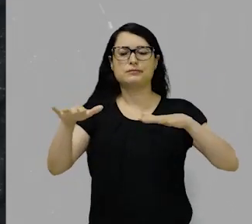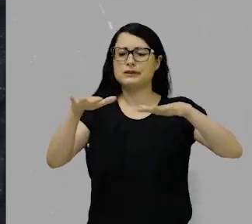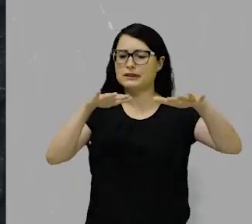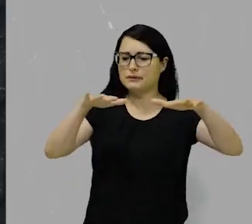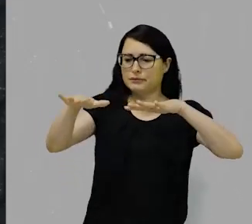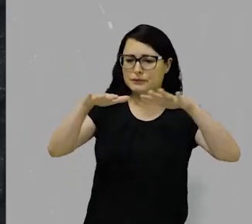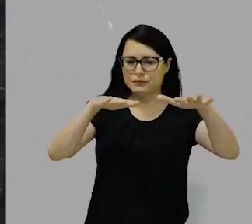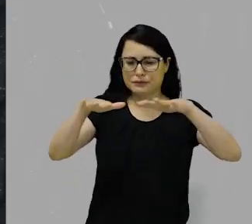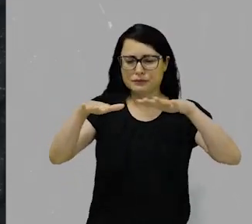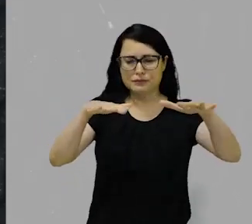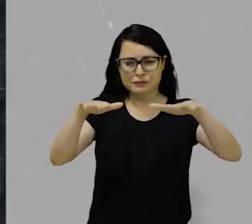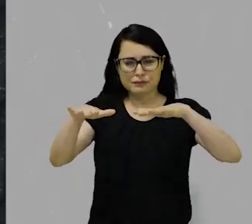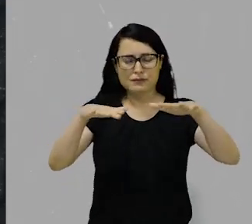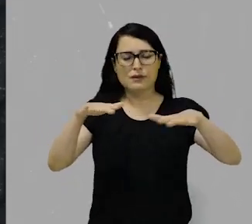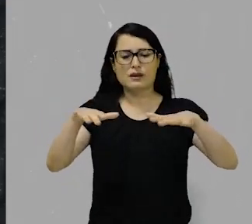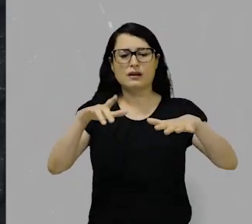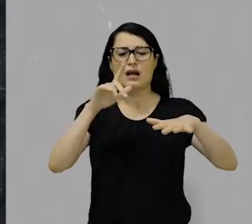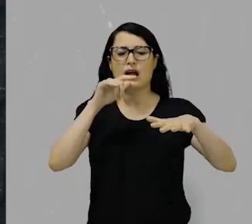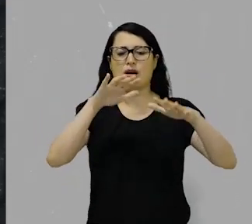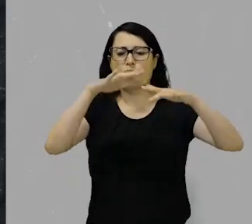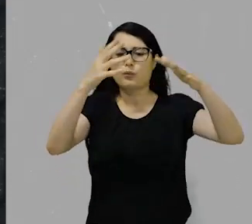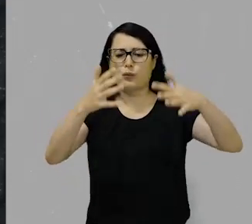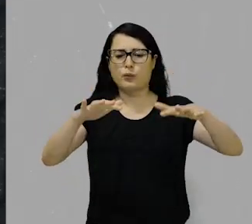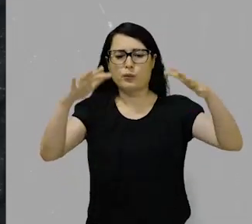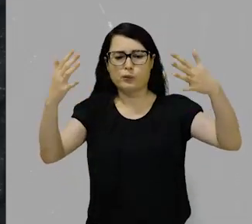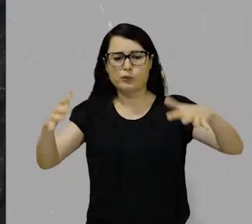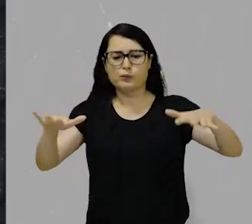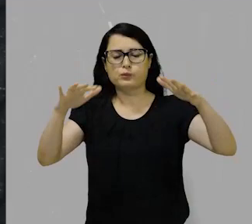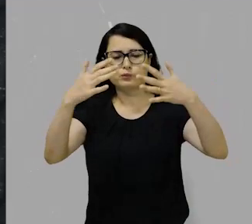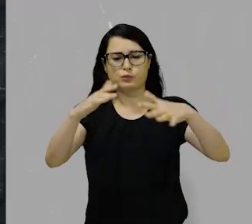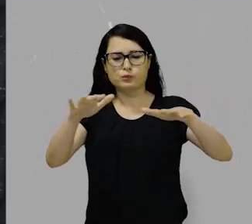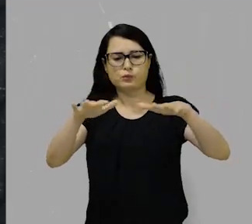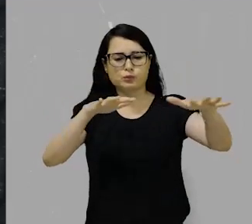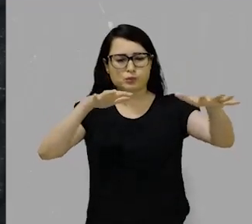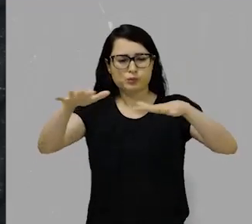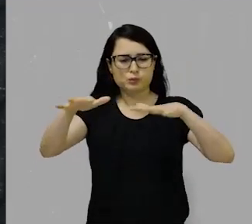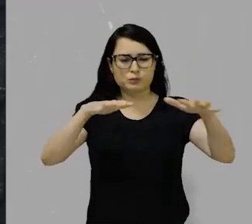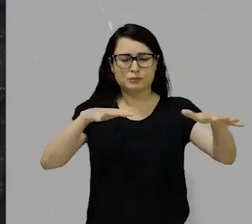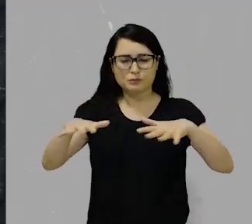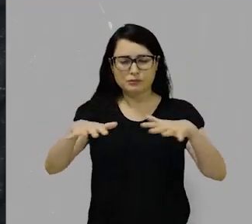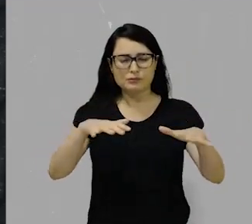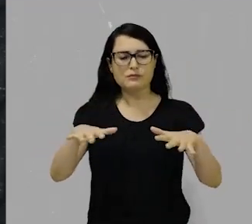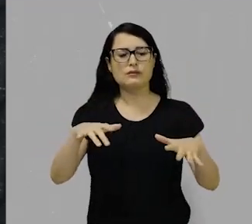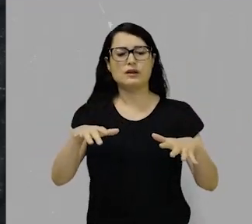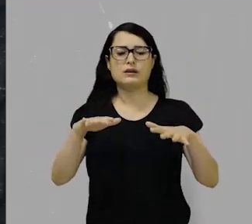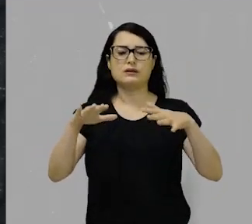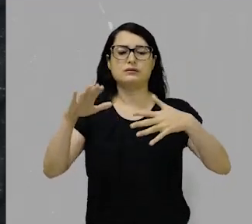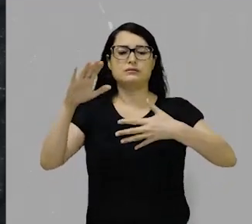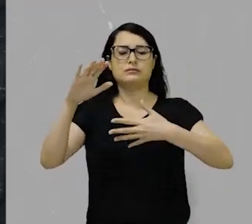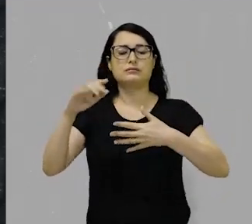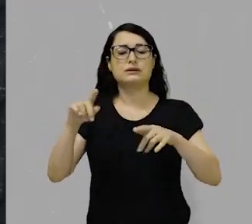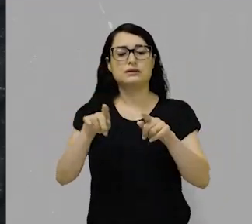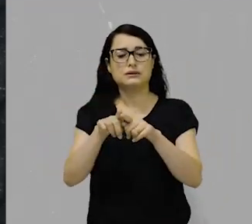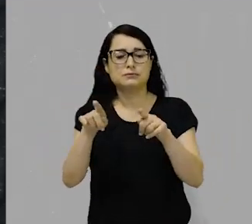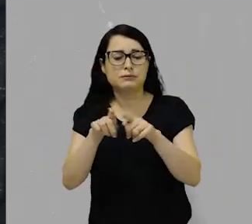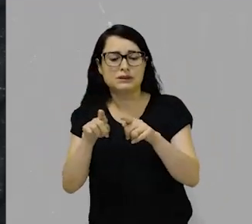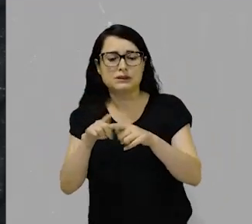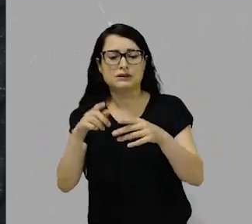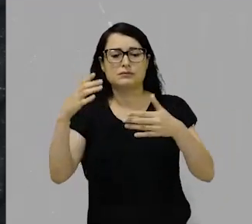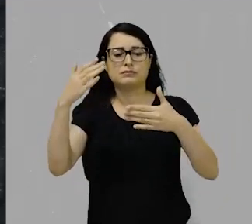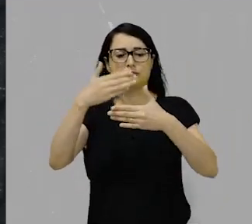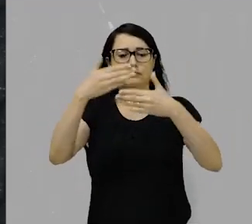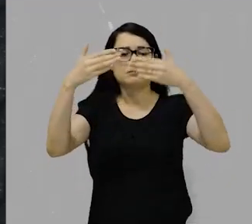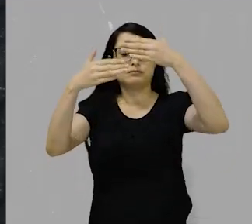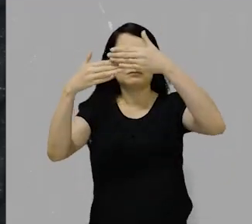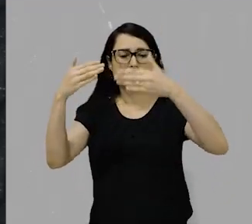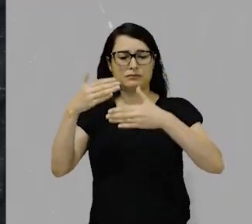que são essas movimentações constantes das placas tectônicas, tá? Só que a gente coloca isso numa escala de tempo para a Terra, né, que são aí